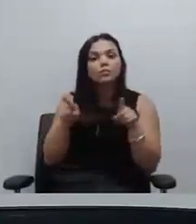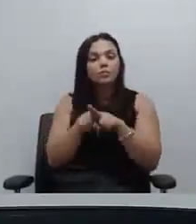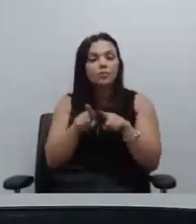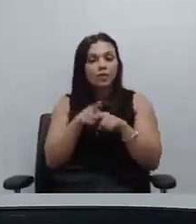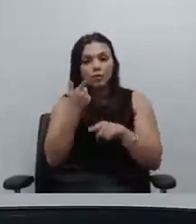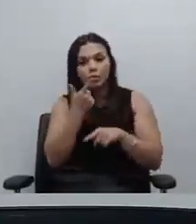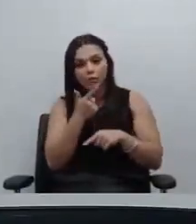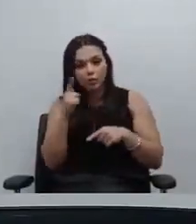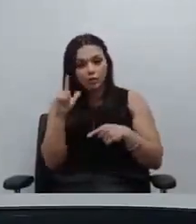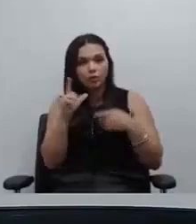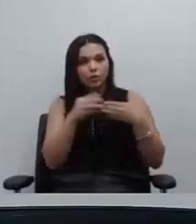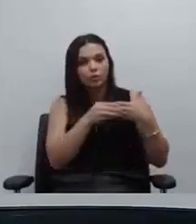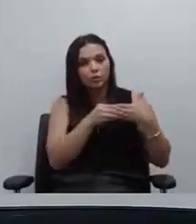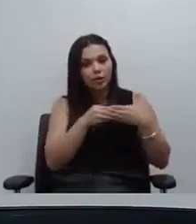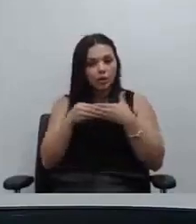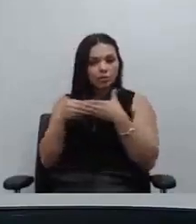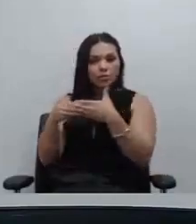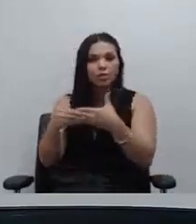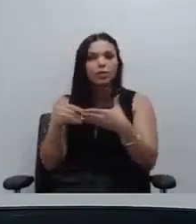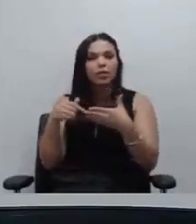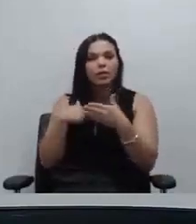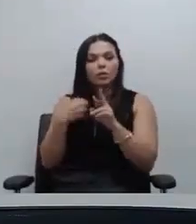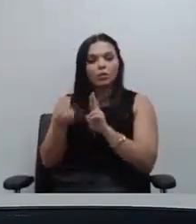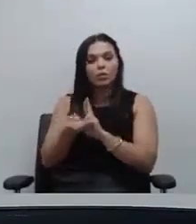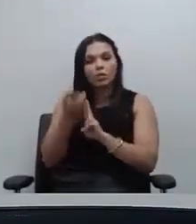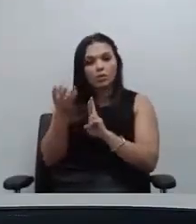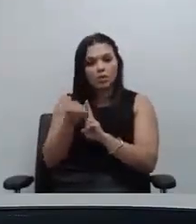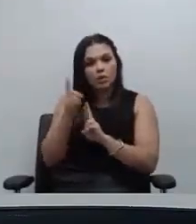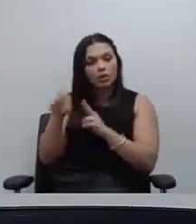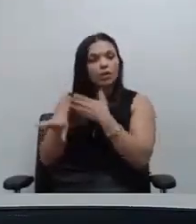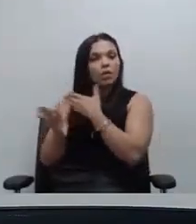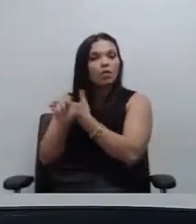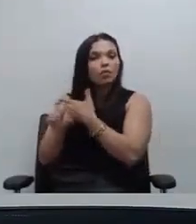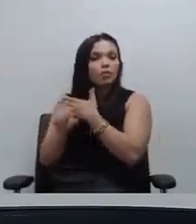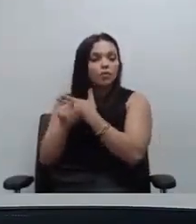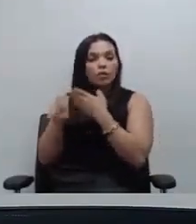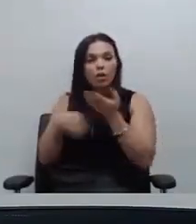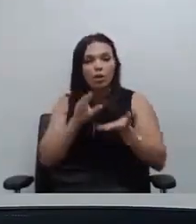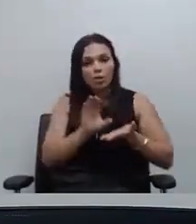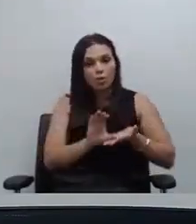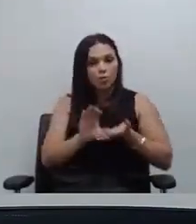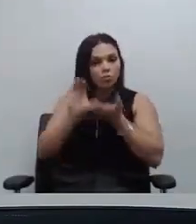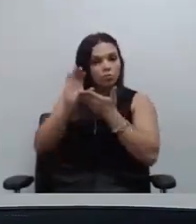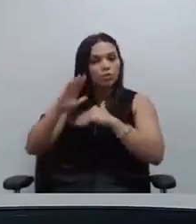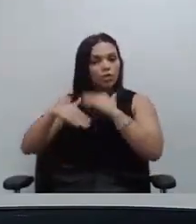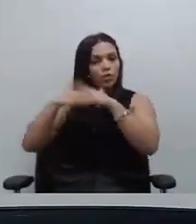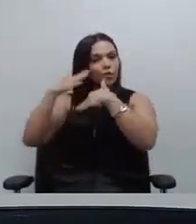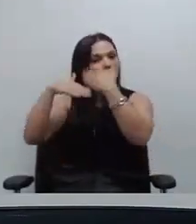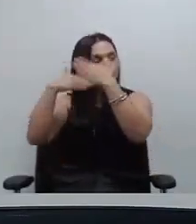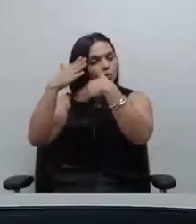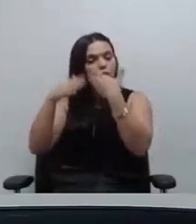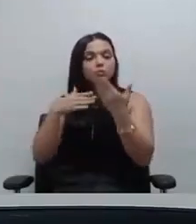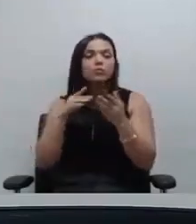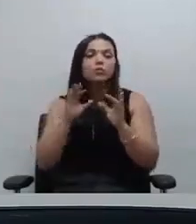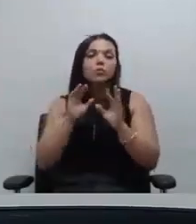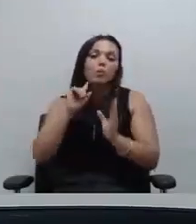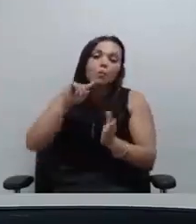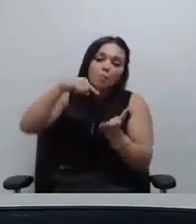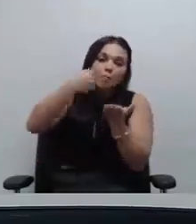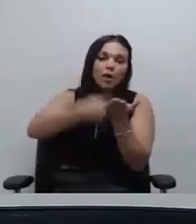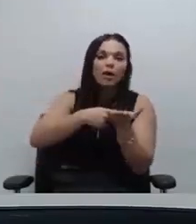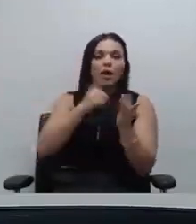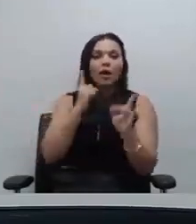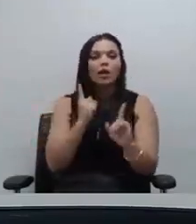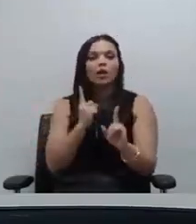que eu tive como conselheiro relator com a ouvidoria, em especial com o Conselho Consultivo, é que nós pudéssemos formar alguns encontros, porque